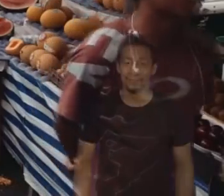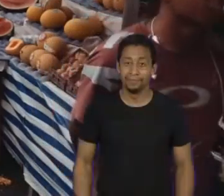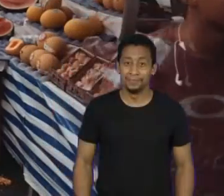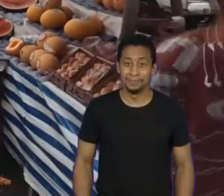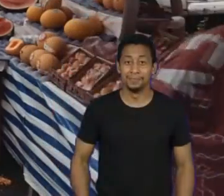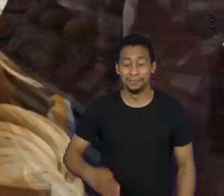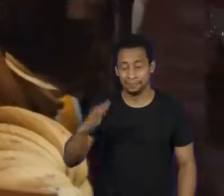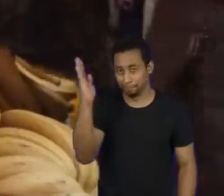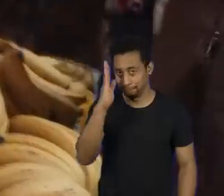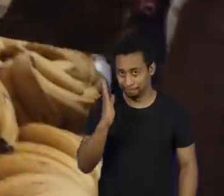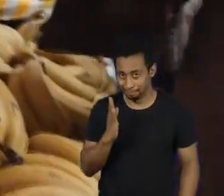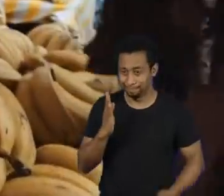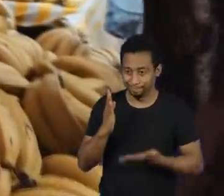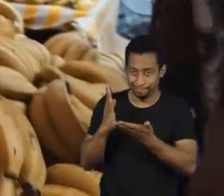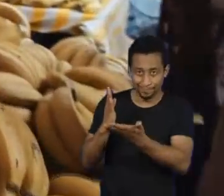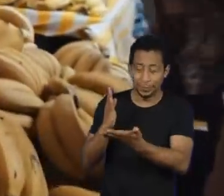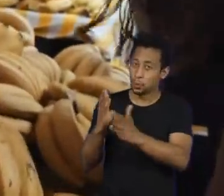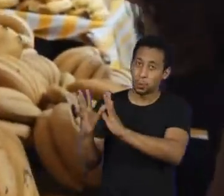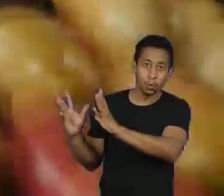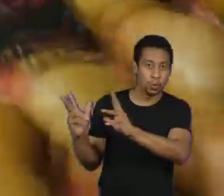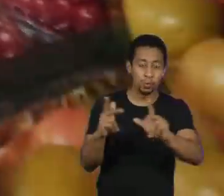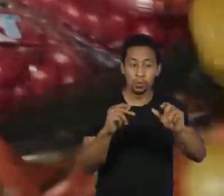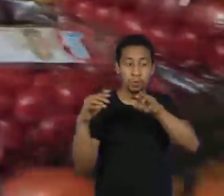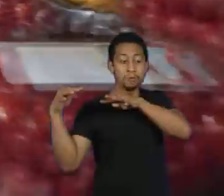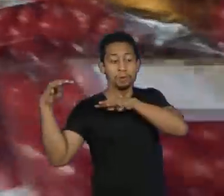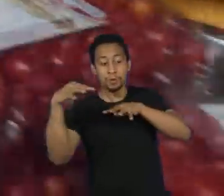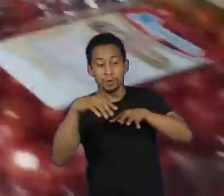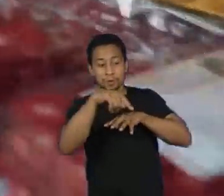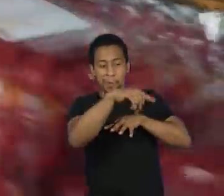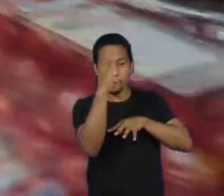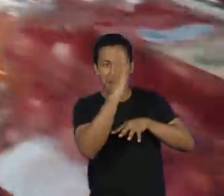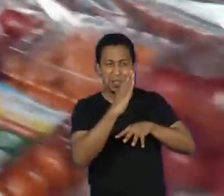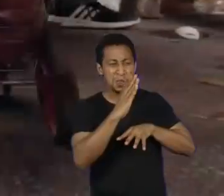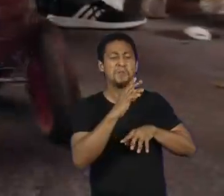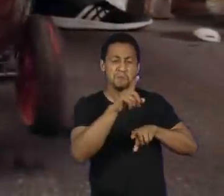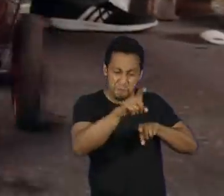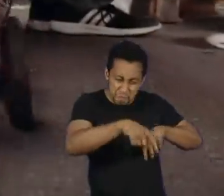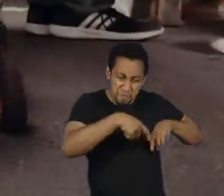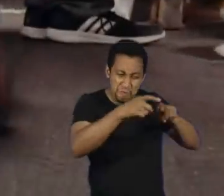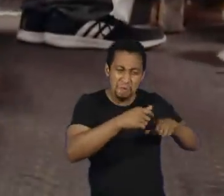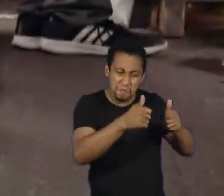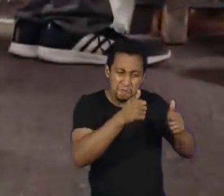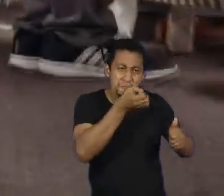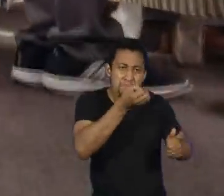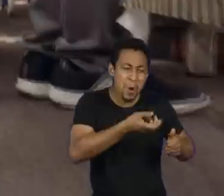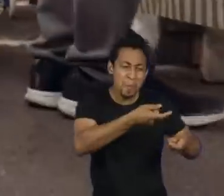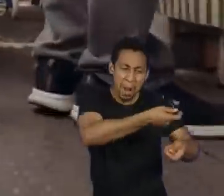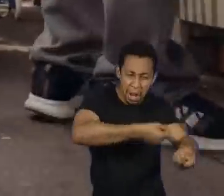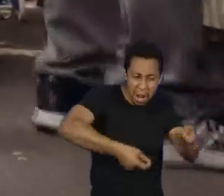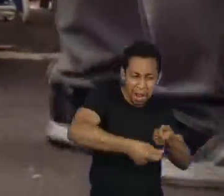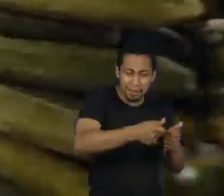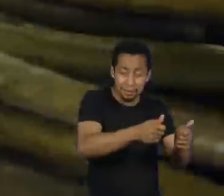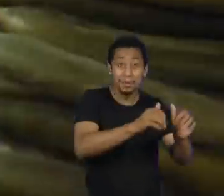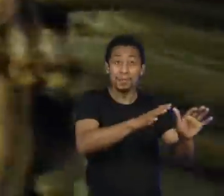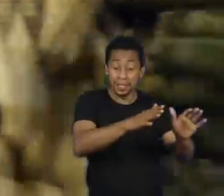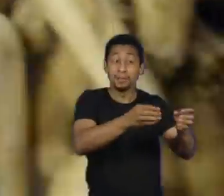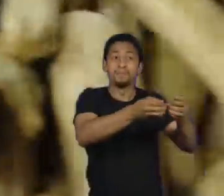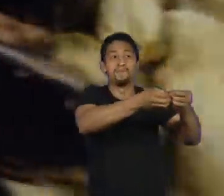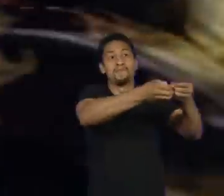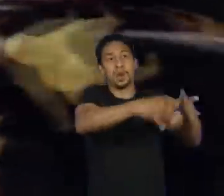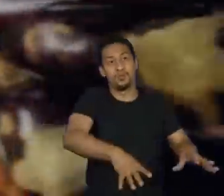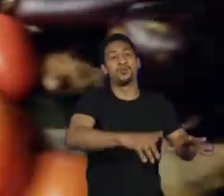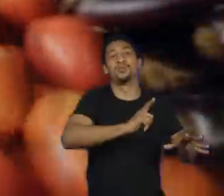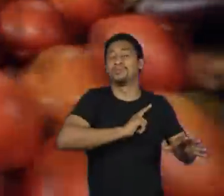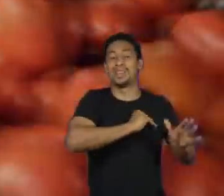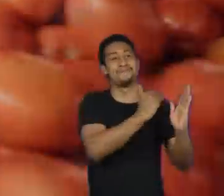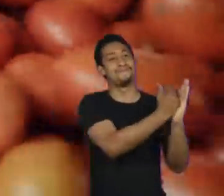O Brasil, que é chamado de celeiro do mundo, é também um dos campeões do desperdício. 10% de toda a comida